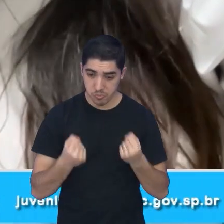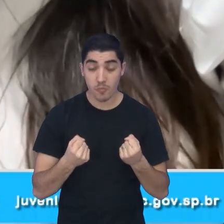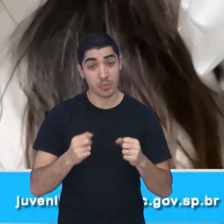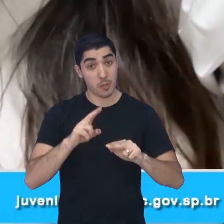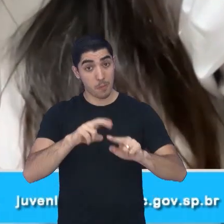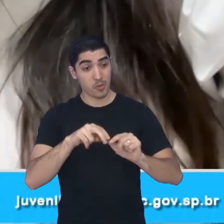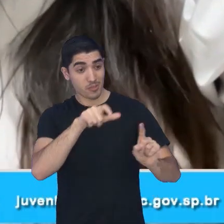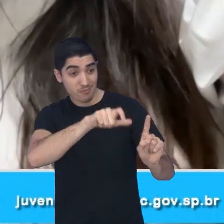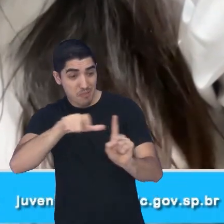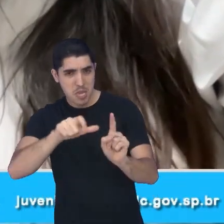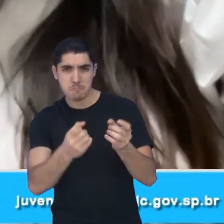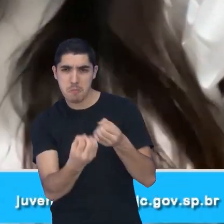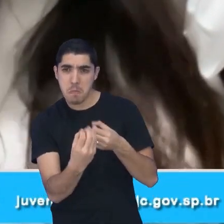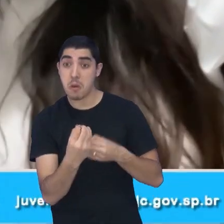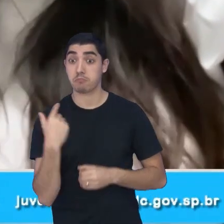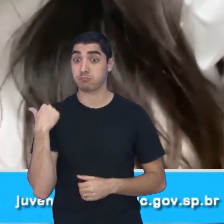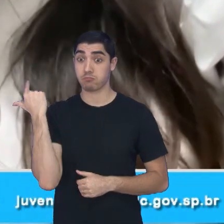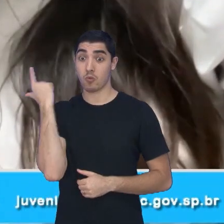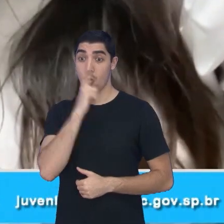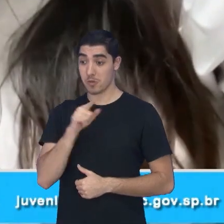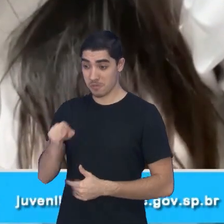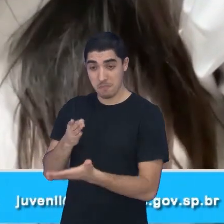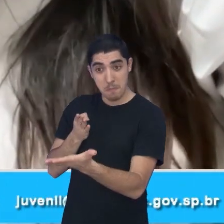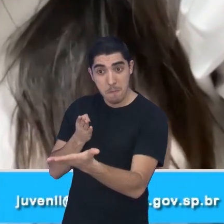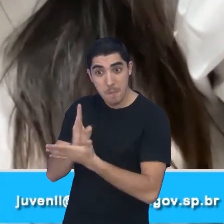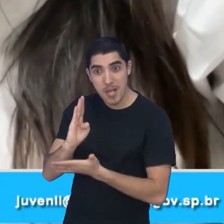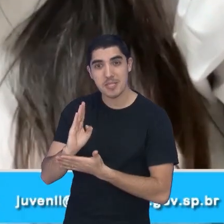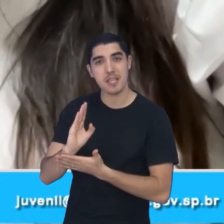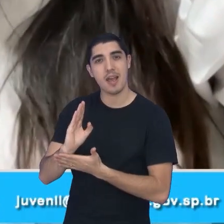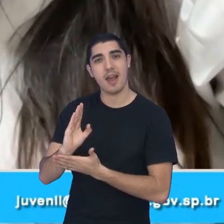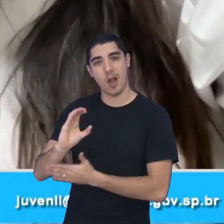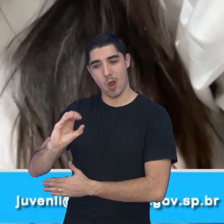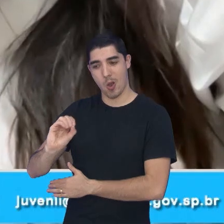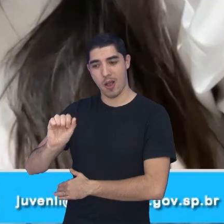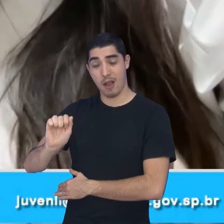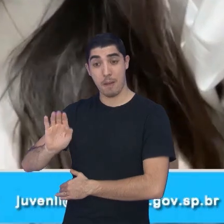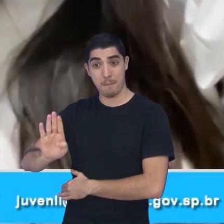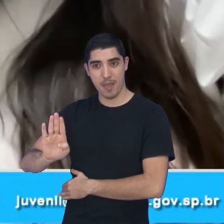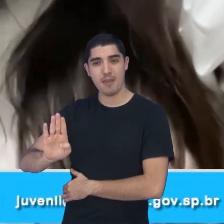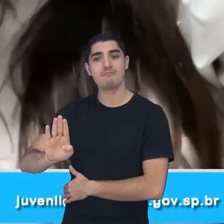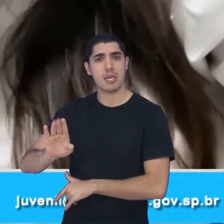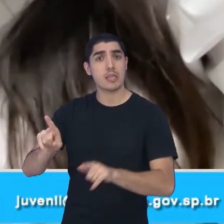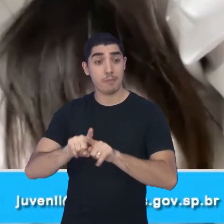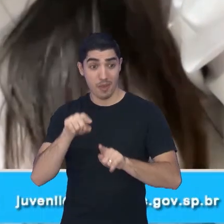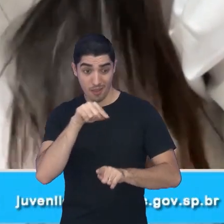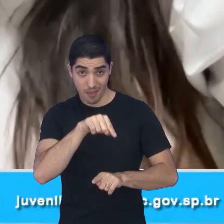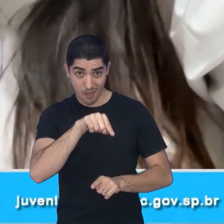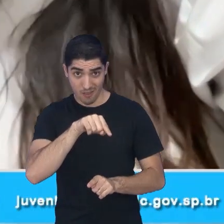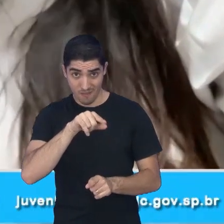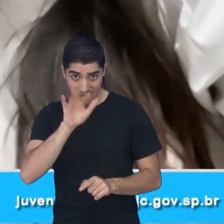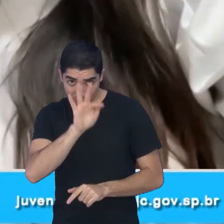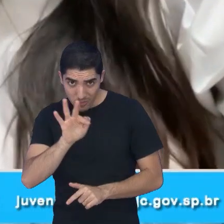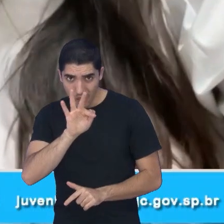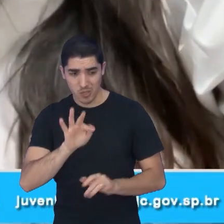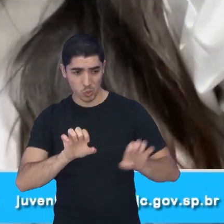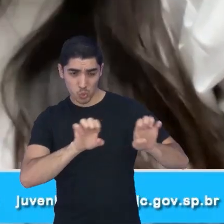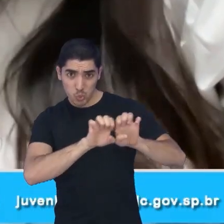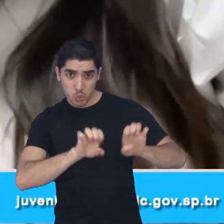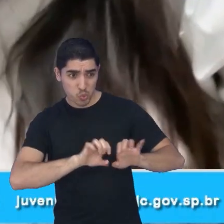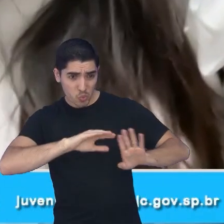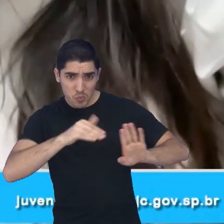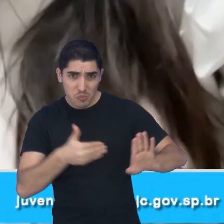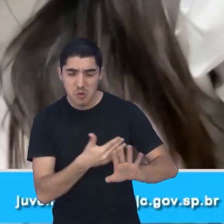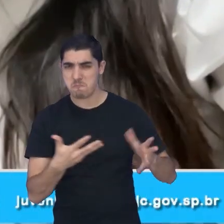essa nota, essa aprovação na OAB, bem como ter me fornecido uma estrutura muito sólida, a base